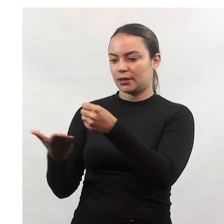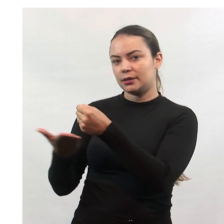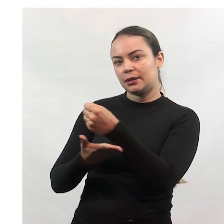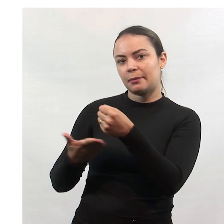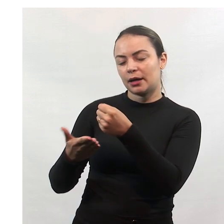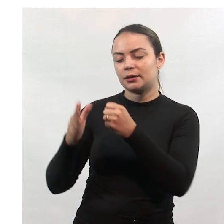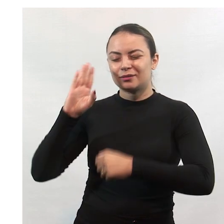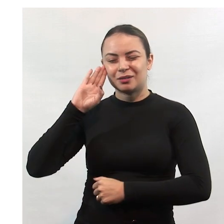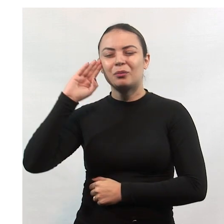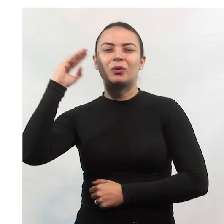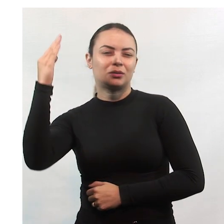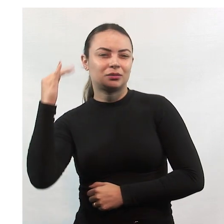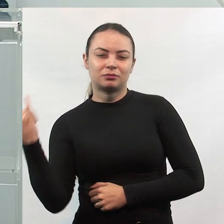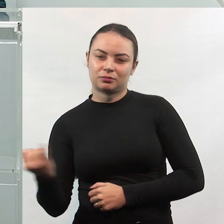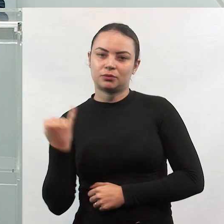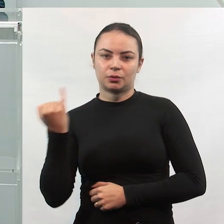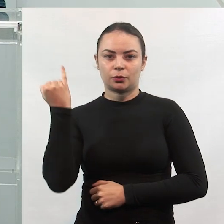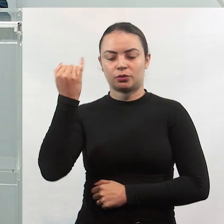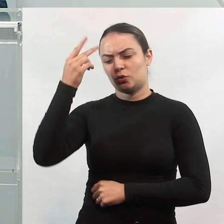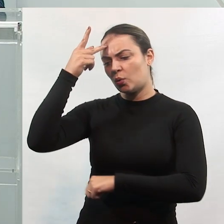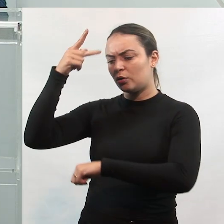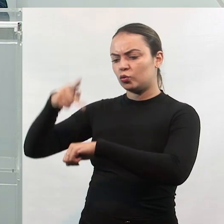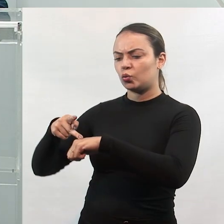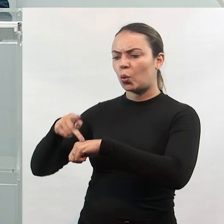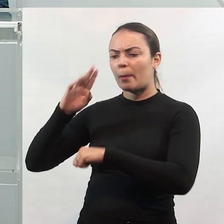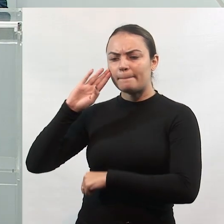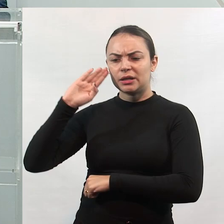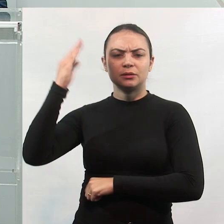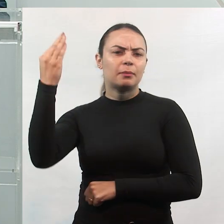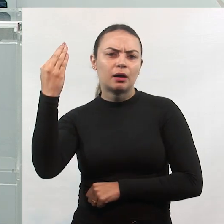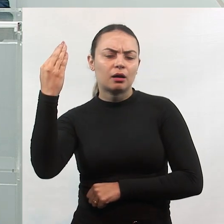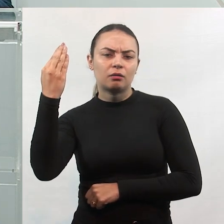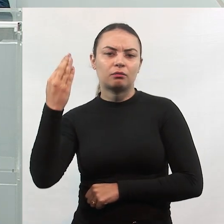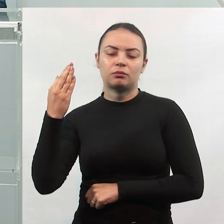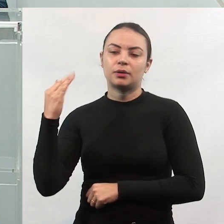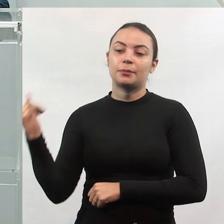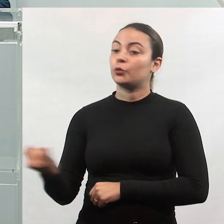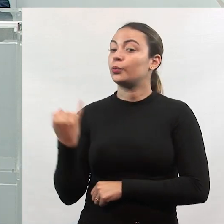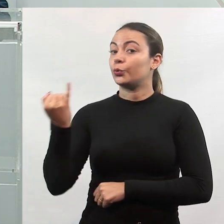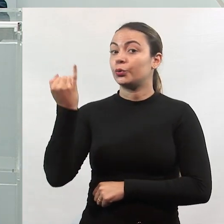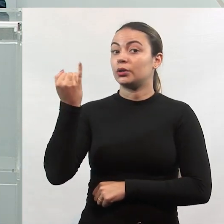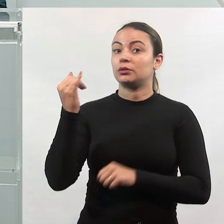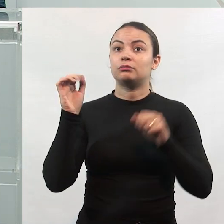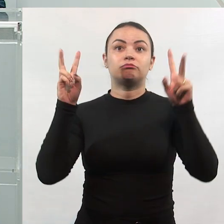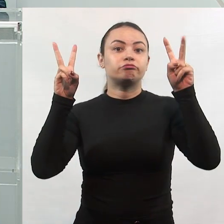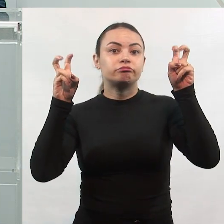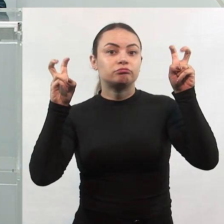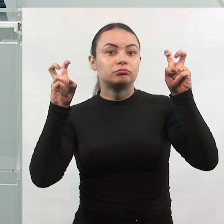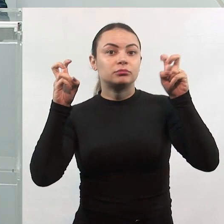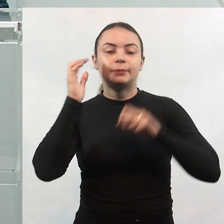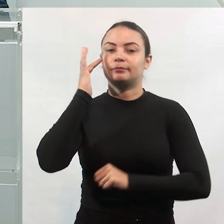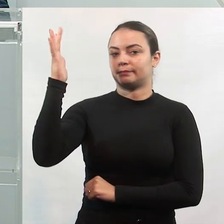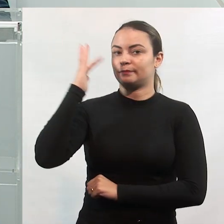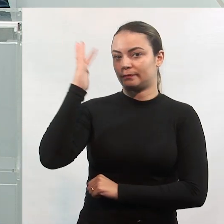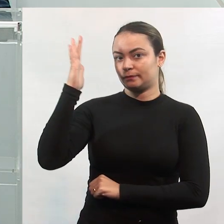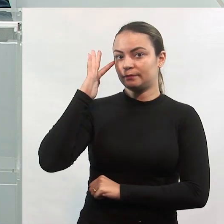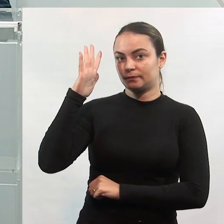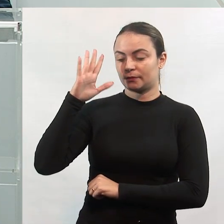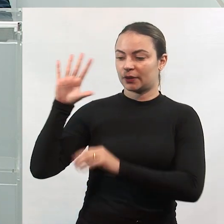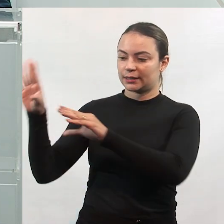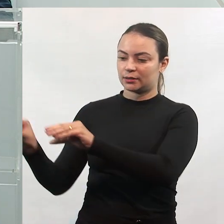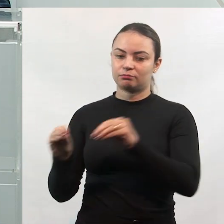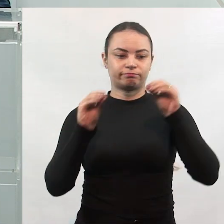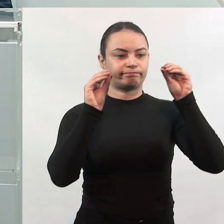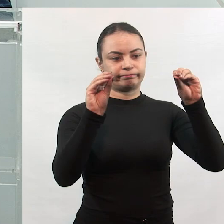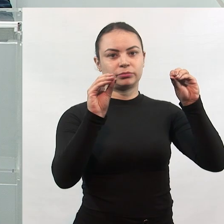pesquisa. O que são essas fontes mais relevantes? Aquele autor principal, aquele autor que é mais citado, né, a respeito desse assunto,